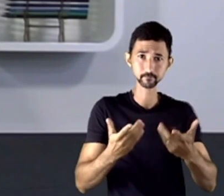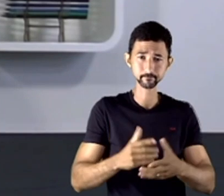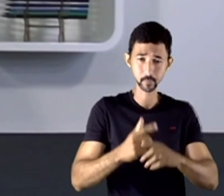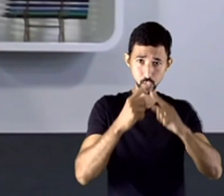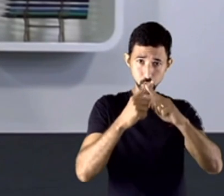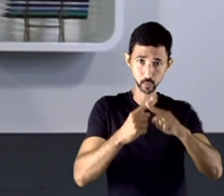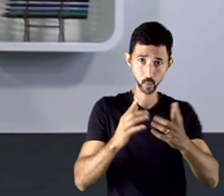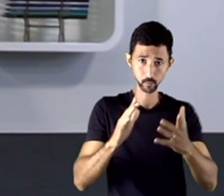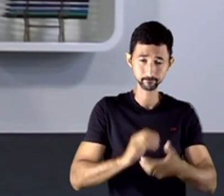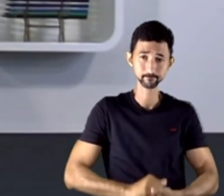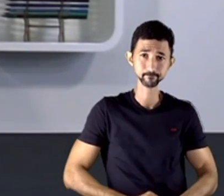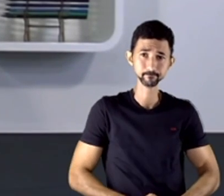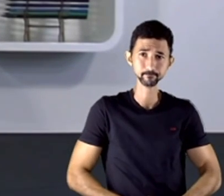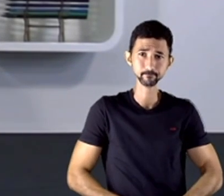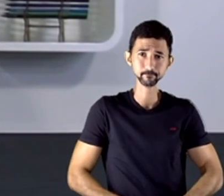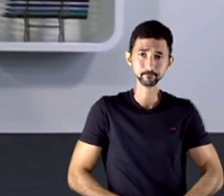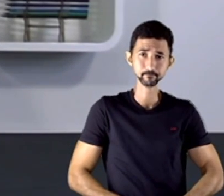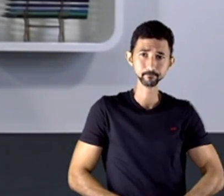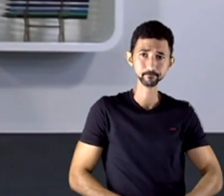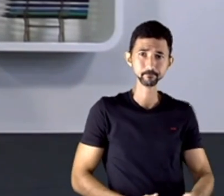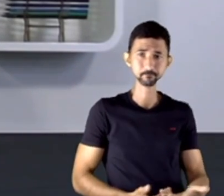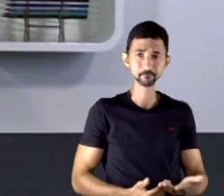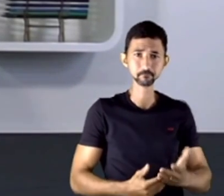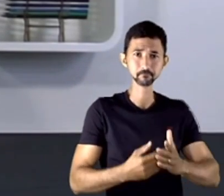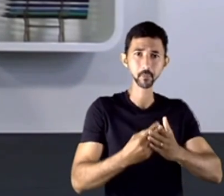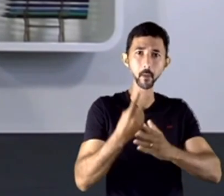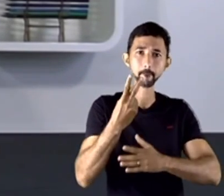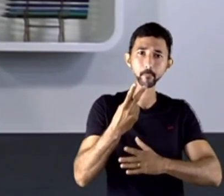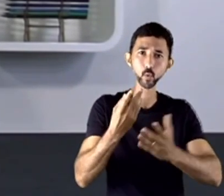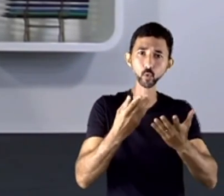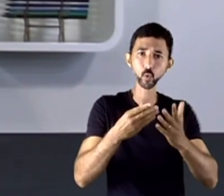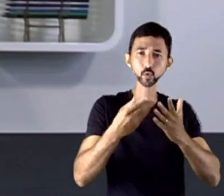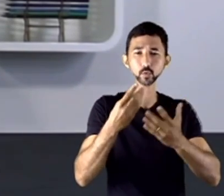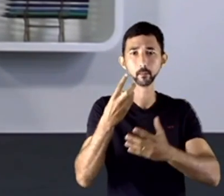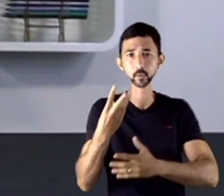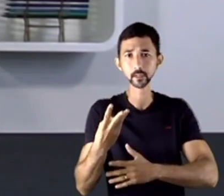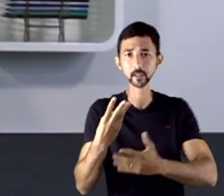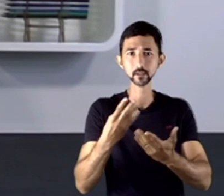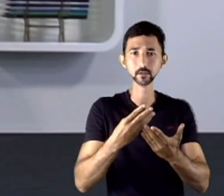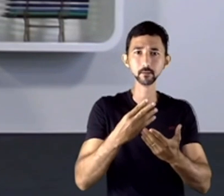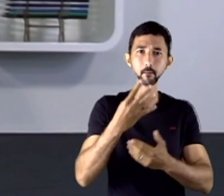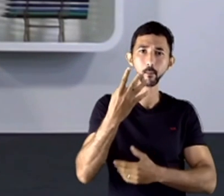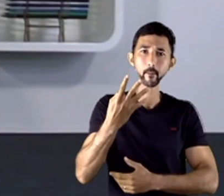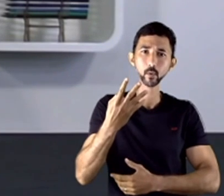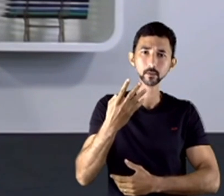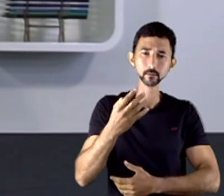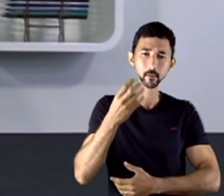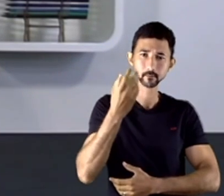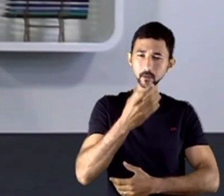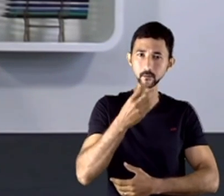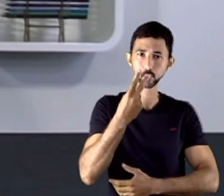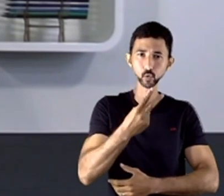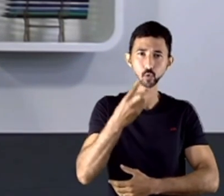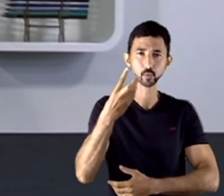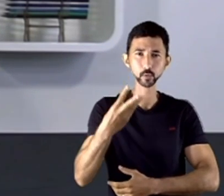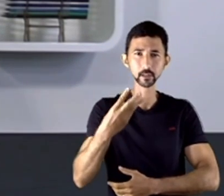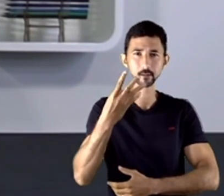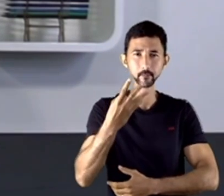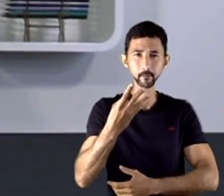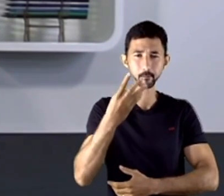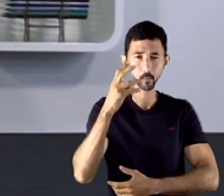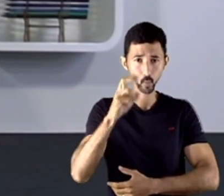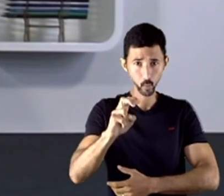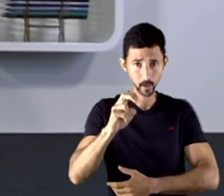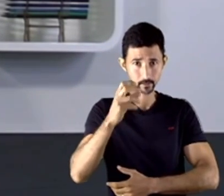tá? Os critérios por 2, por 3, por 5 e por 10. Então